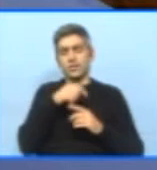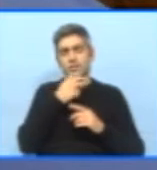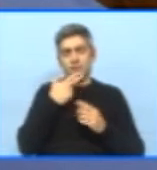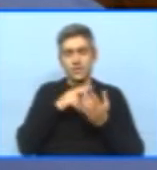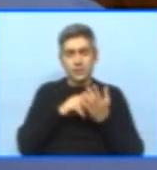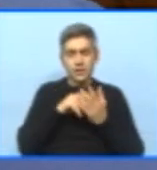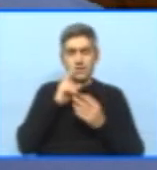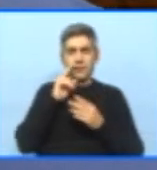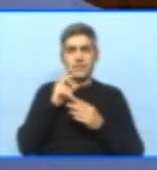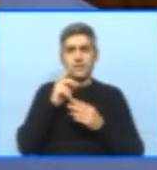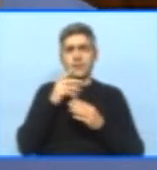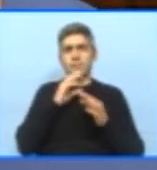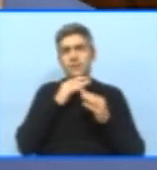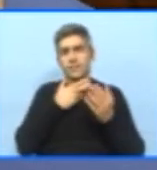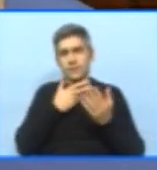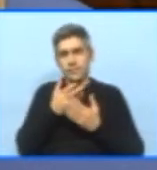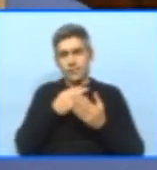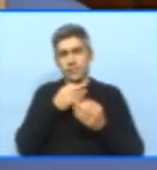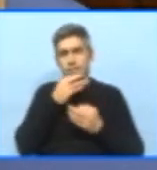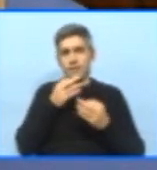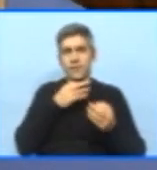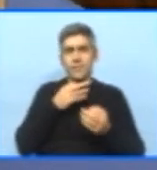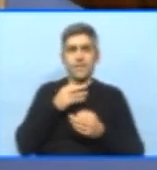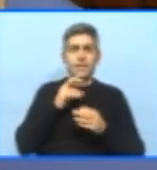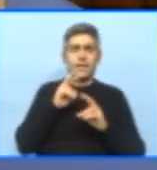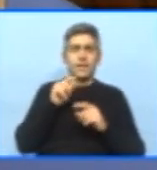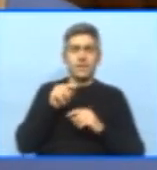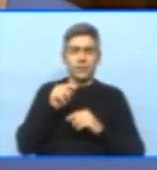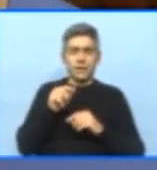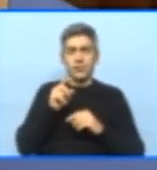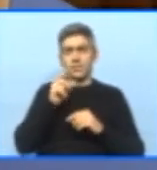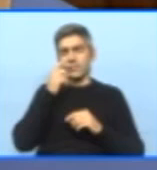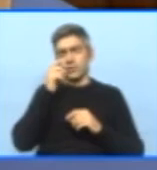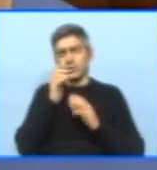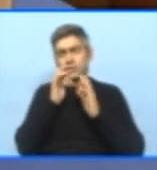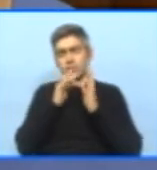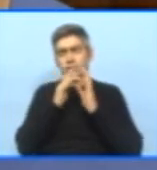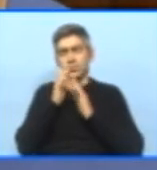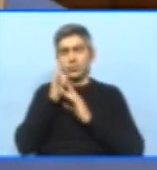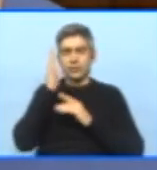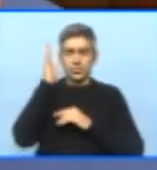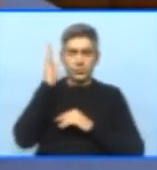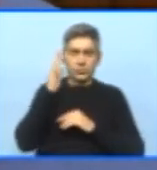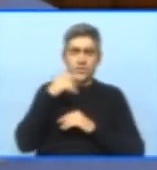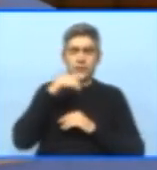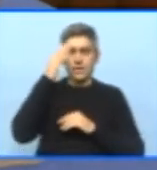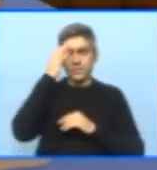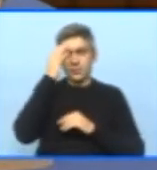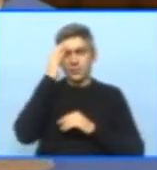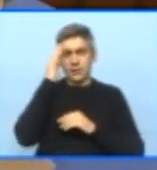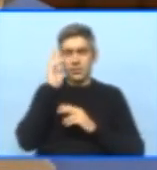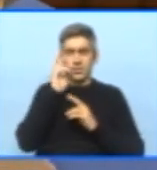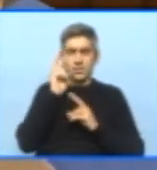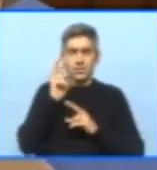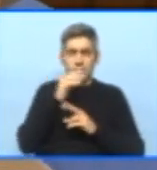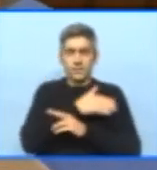e perceber, dialogar sobre ela com a pessoa de Jesus Cristo, esta capacidade de vermos as